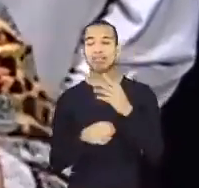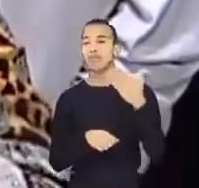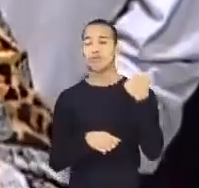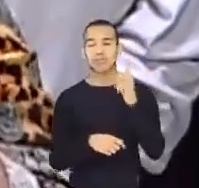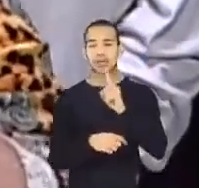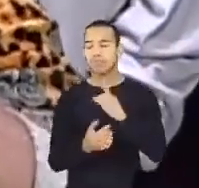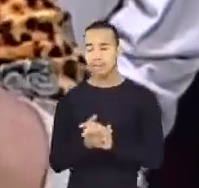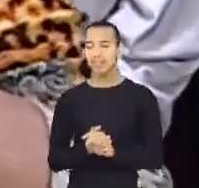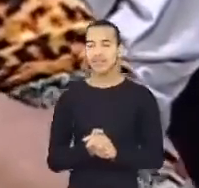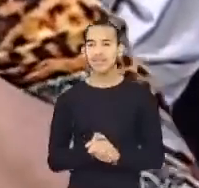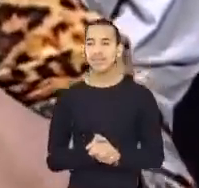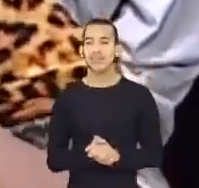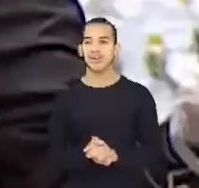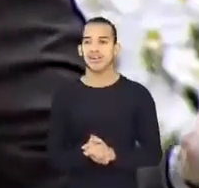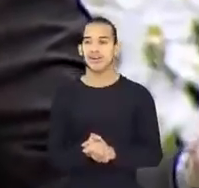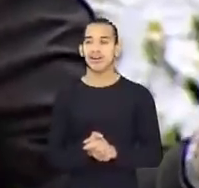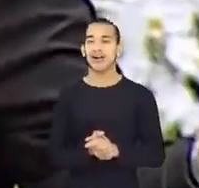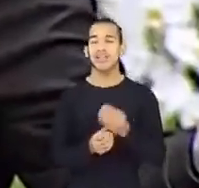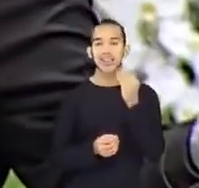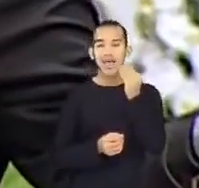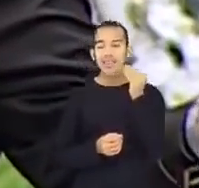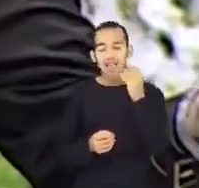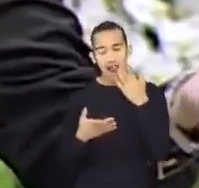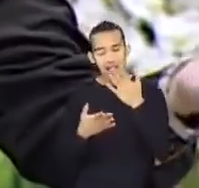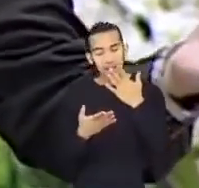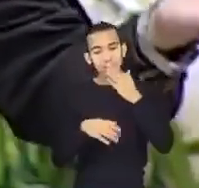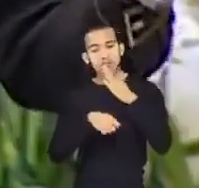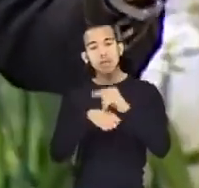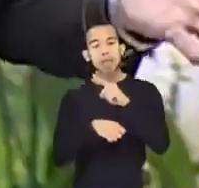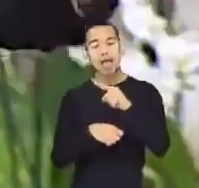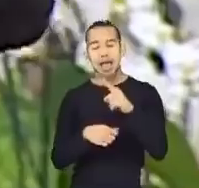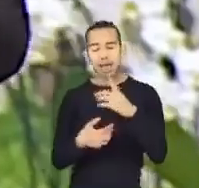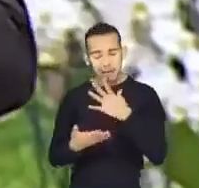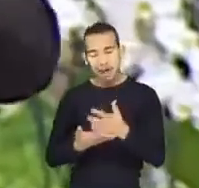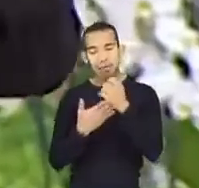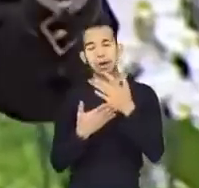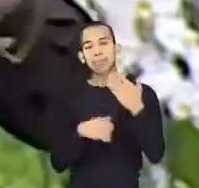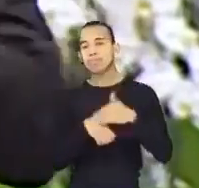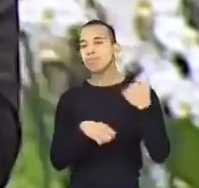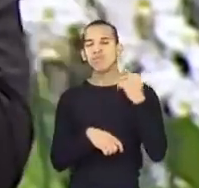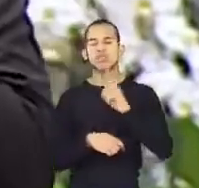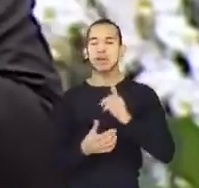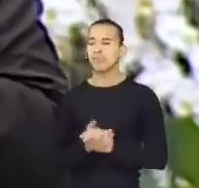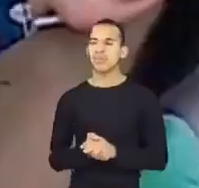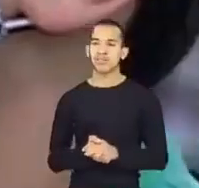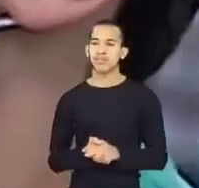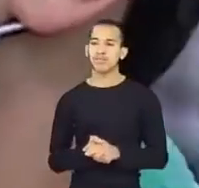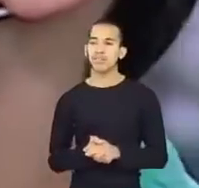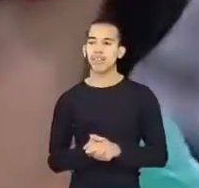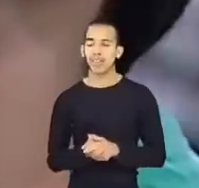Tentaram me encomendar, Deus falou: não, eu não chamei ele, fiquei, vai ficar aí. Tem uns que tentaram me encomendar e